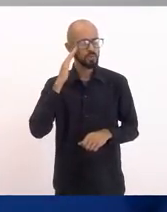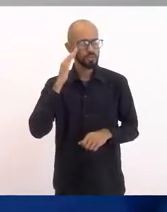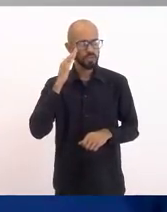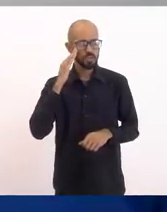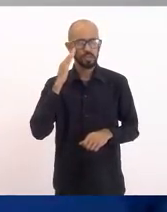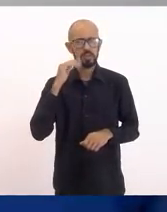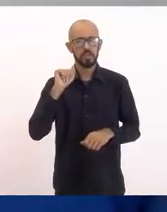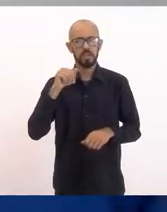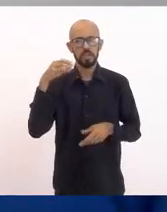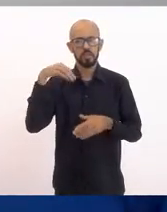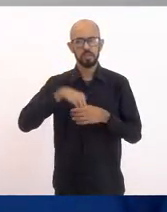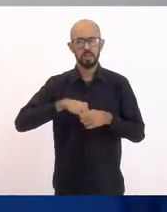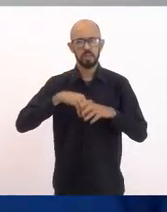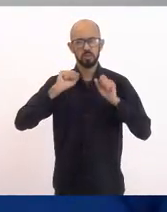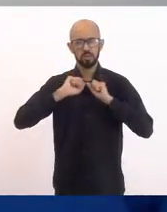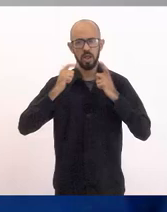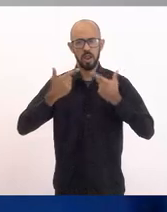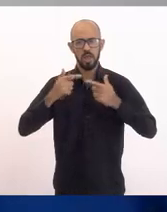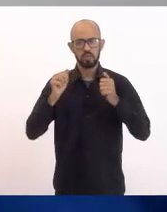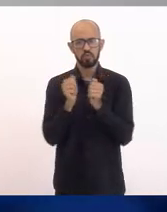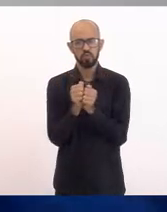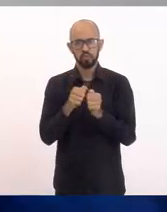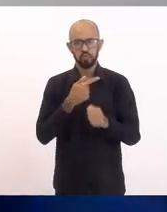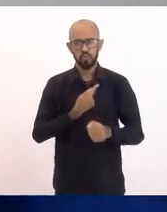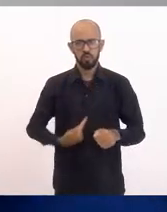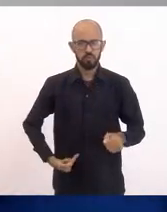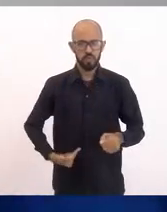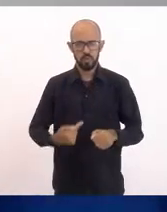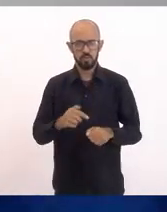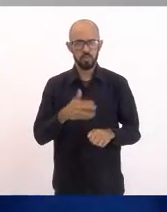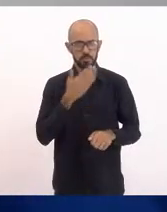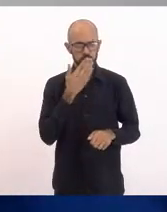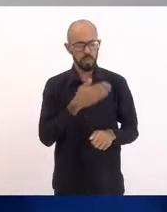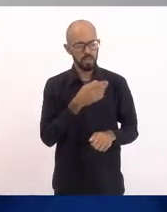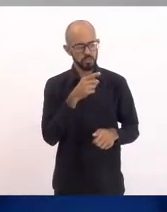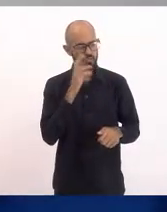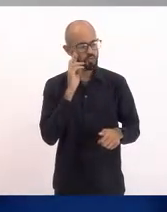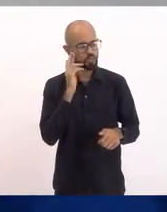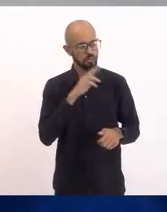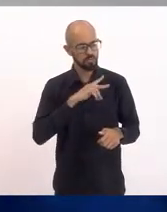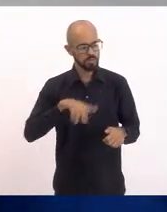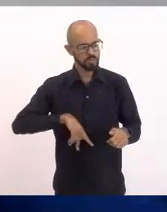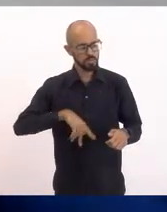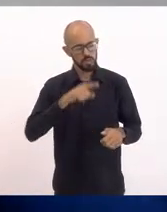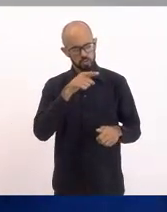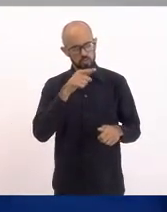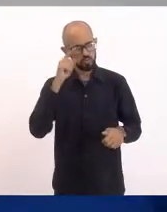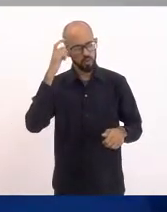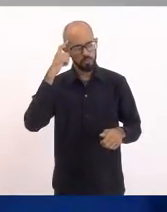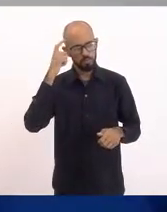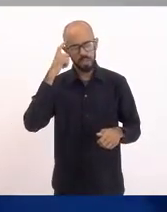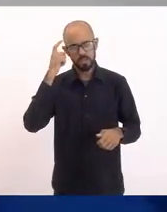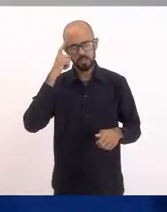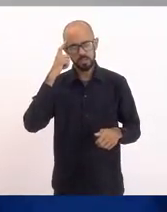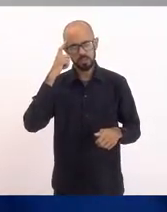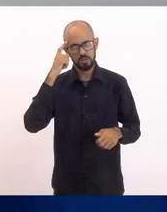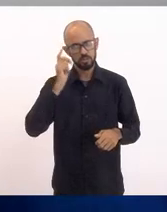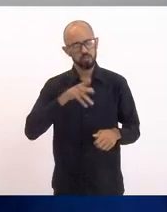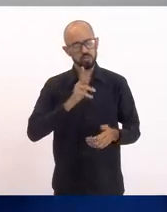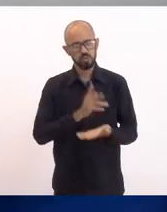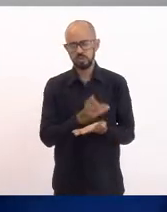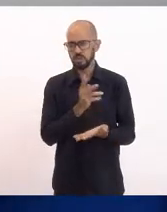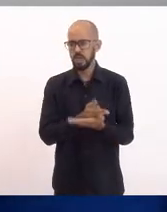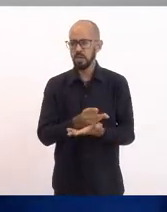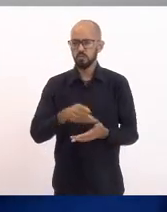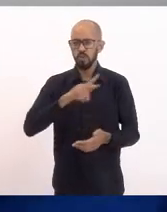da Casa de Leis, junto com o governo. Então conclamo, senhor presidente, para finalizar, que o senhor reflita bem. O senhor sempre foi o presidente